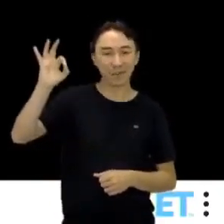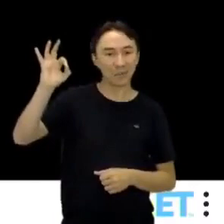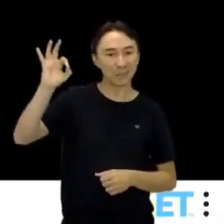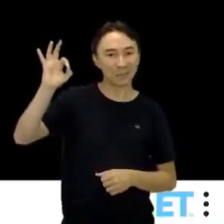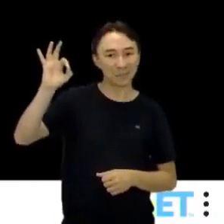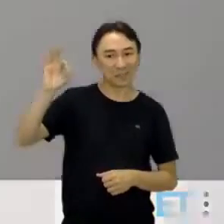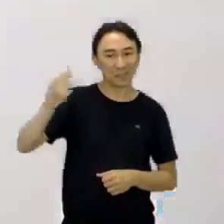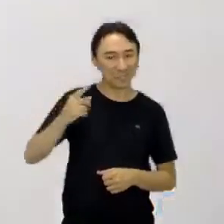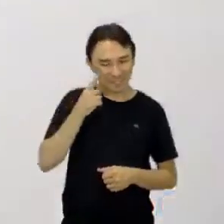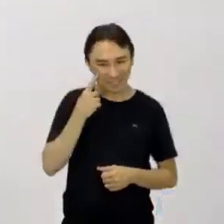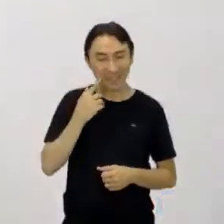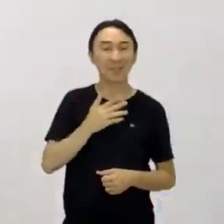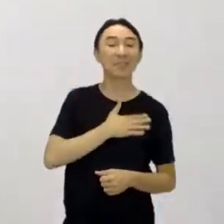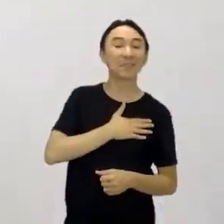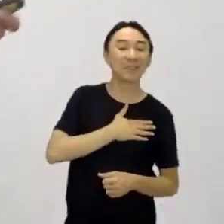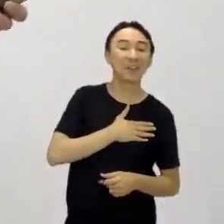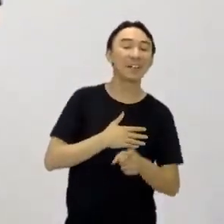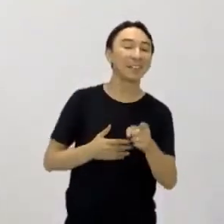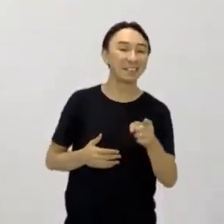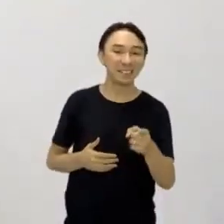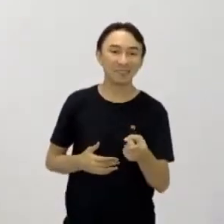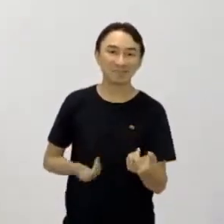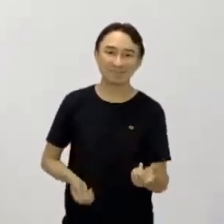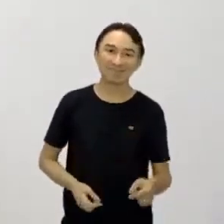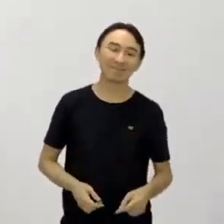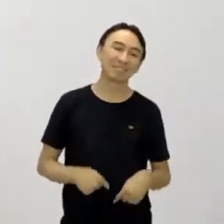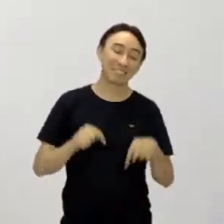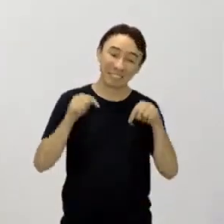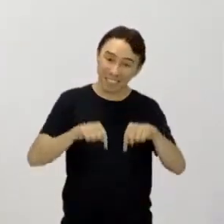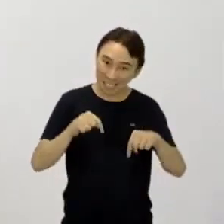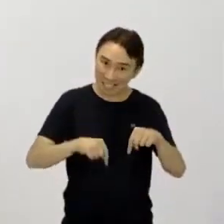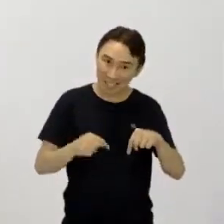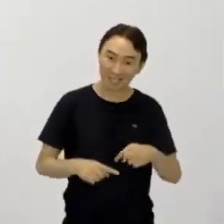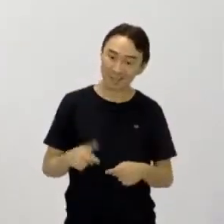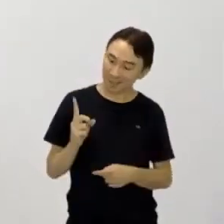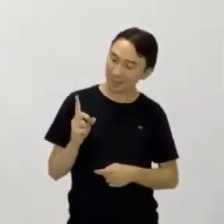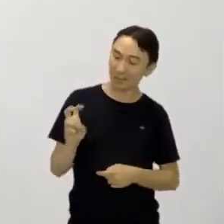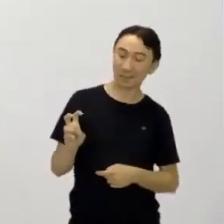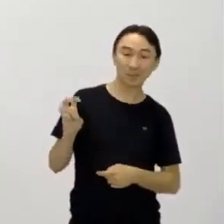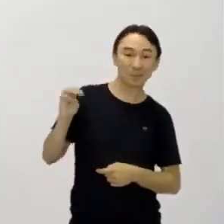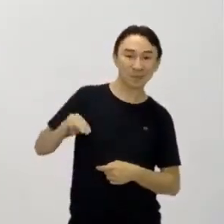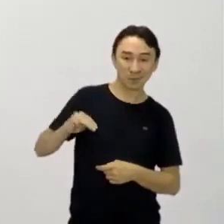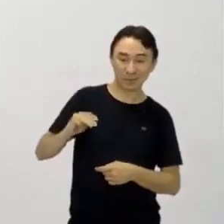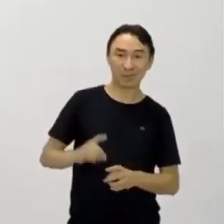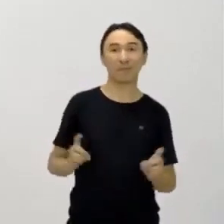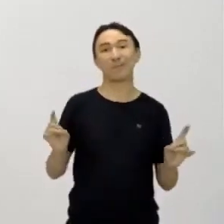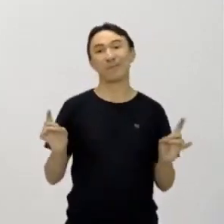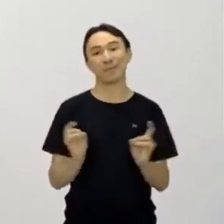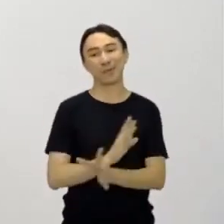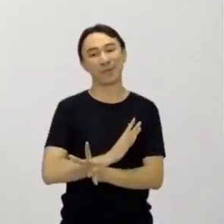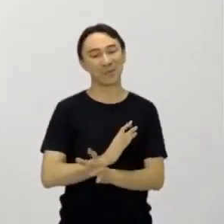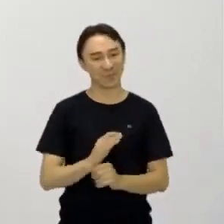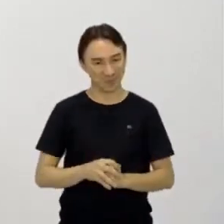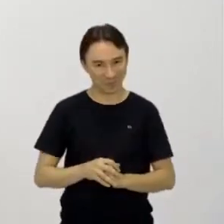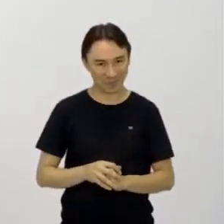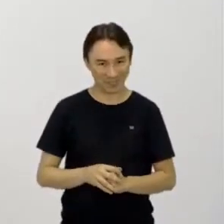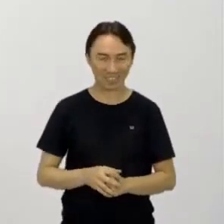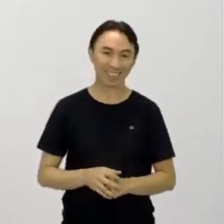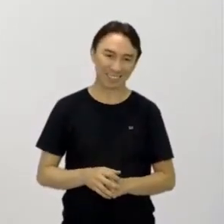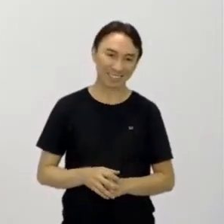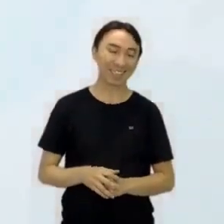negócio. Gostou? Volta para mim aqui que, infelizmente, esse primeiro momento aqui encerrou, né? A gente vai colocar, então,